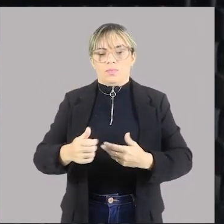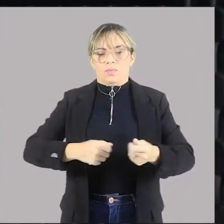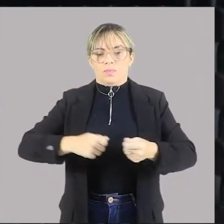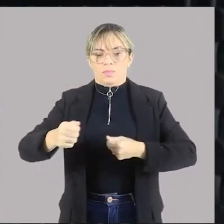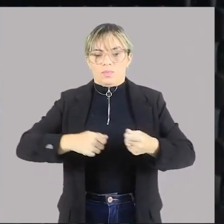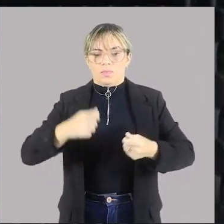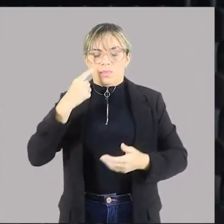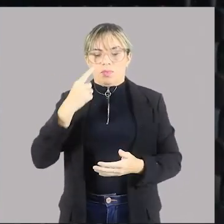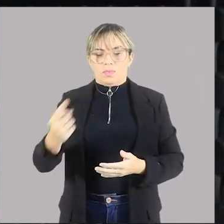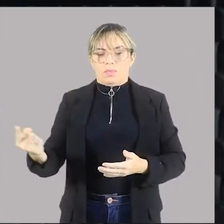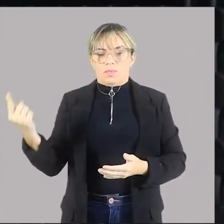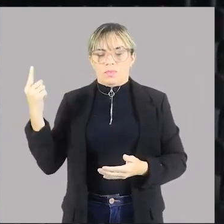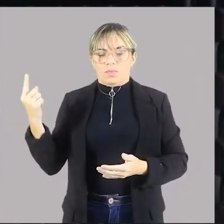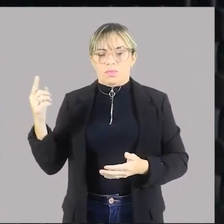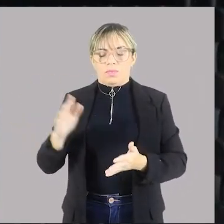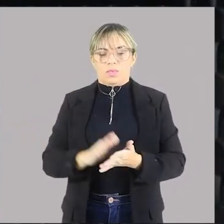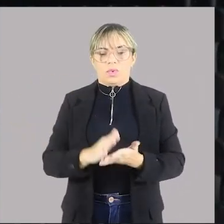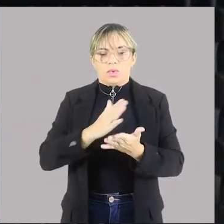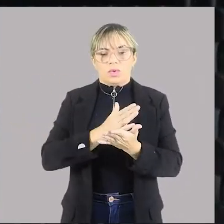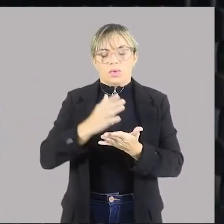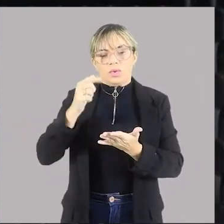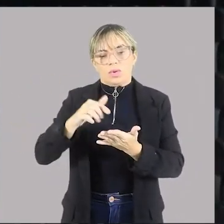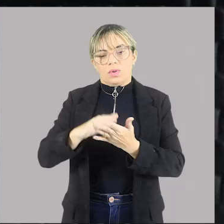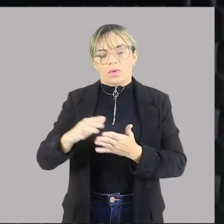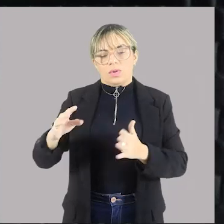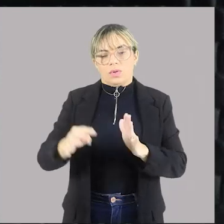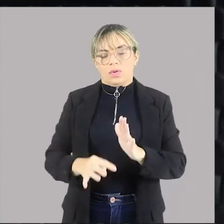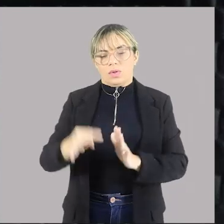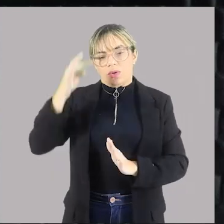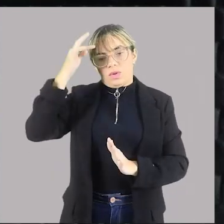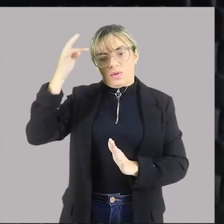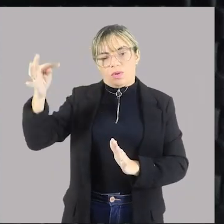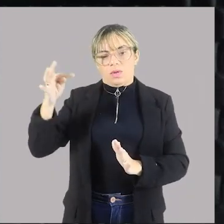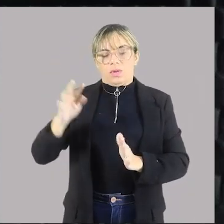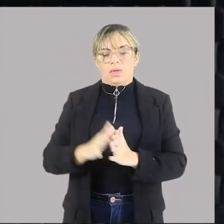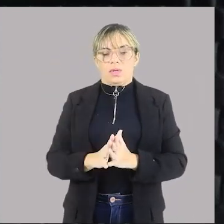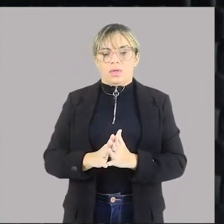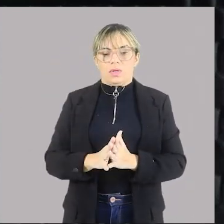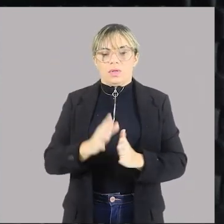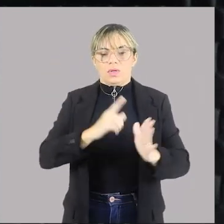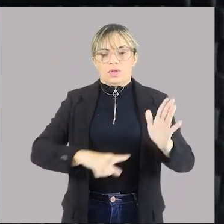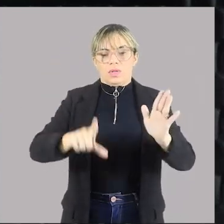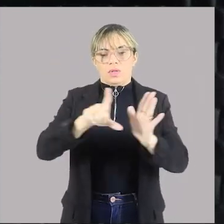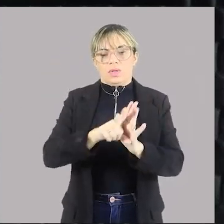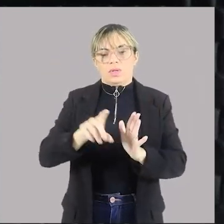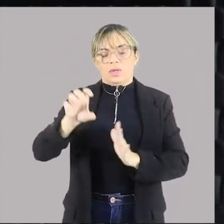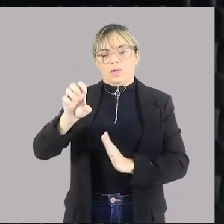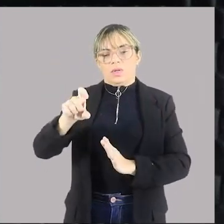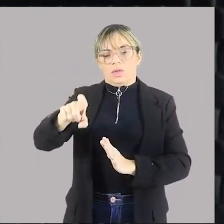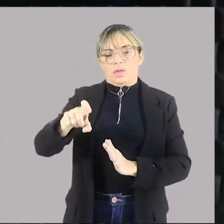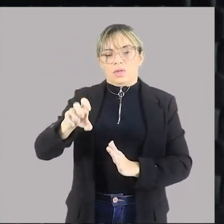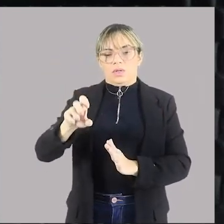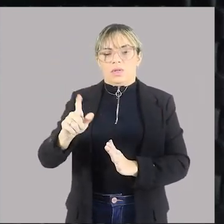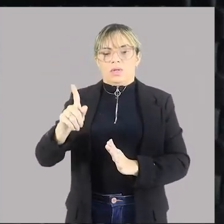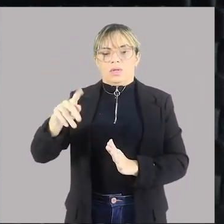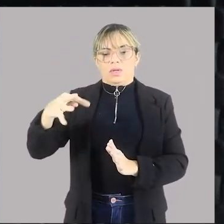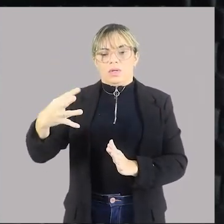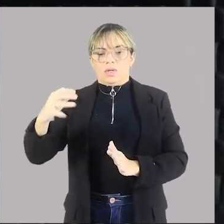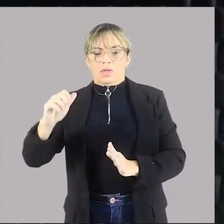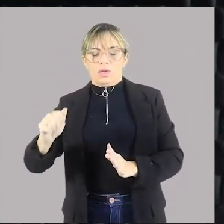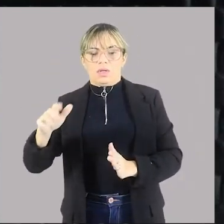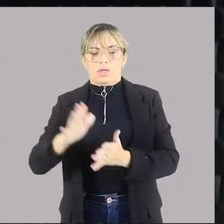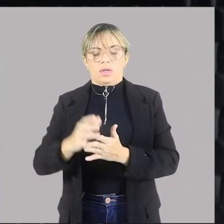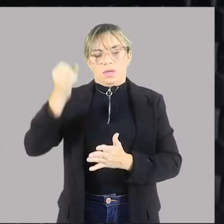administrativa, portanto, pode ser conceituada a partir da teoria legalista ou teoria exegética. A ideia aqui, pessoal, é